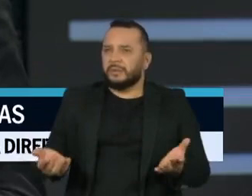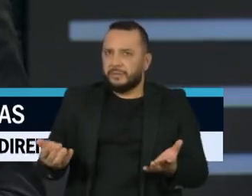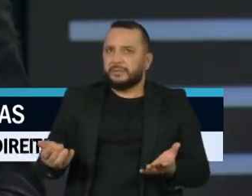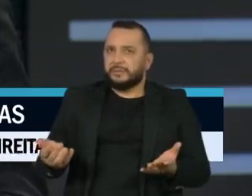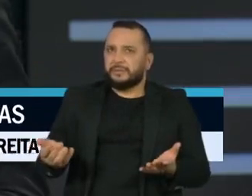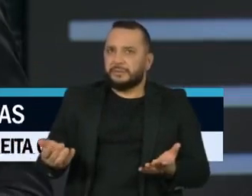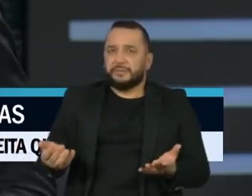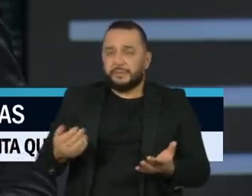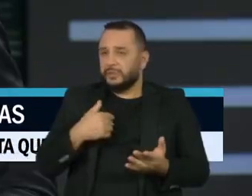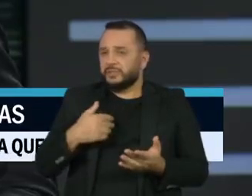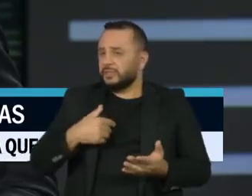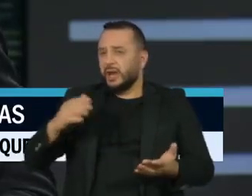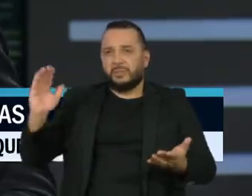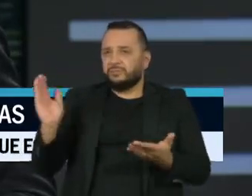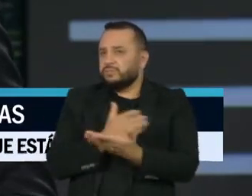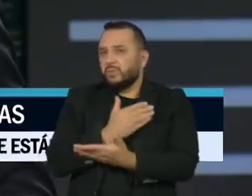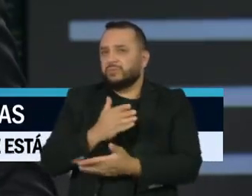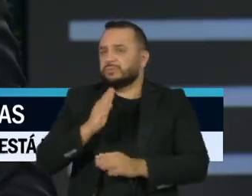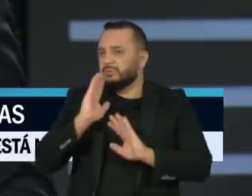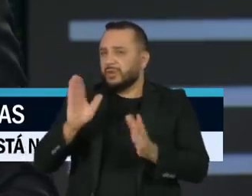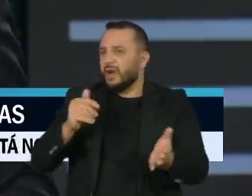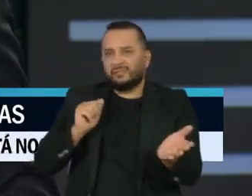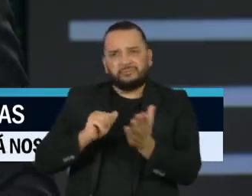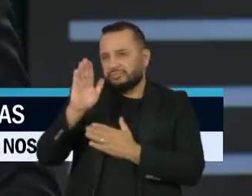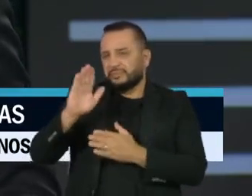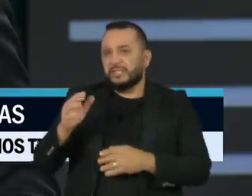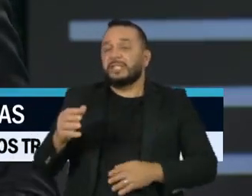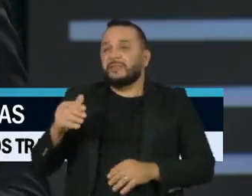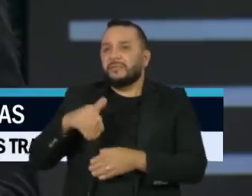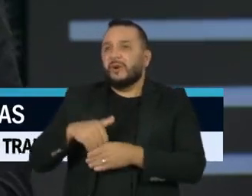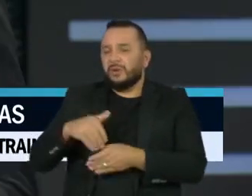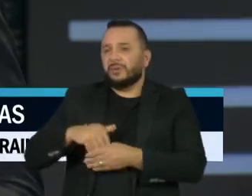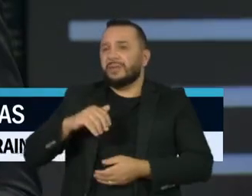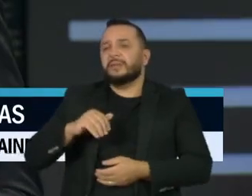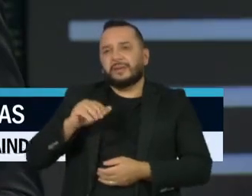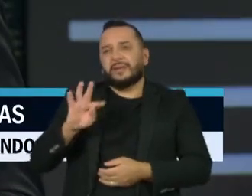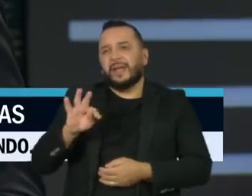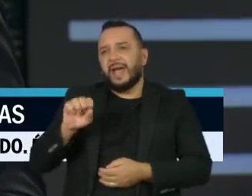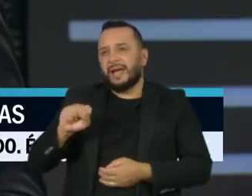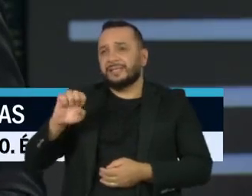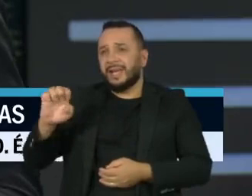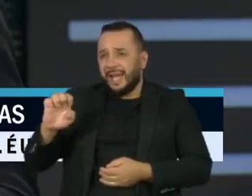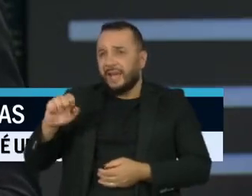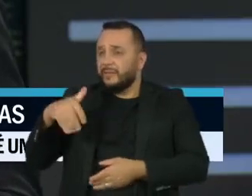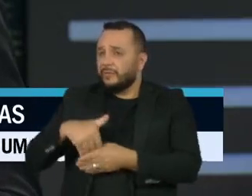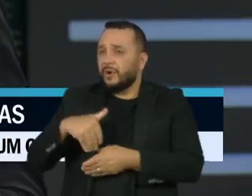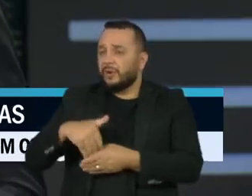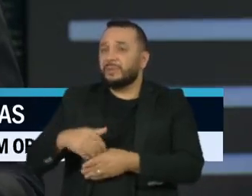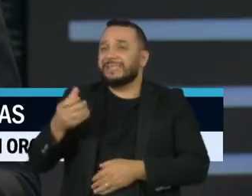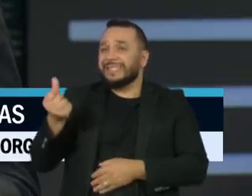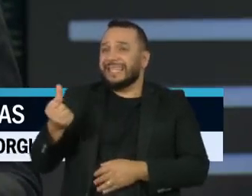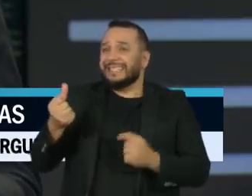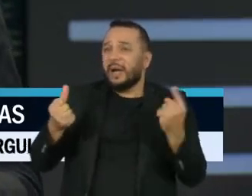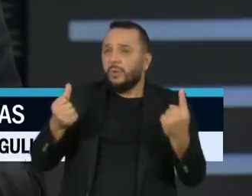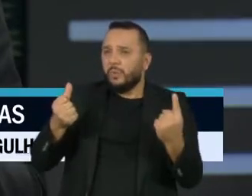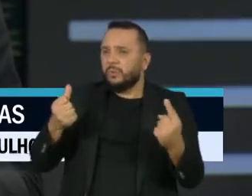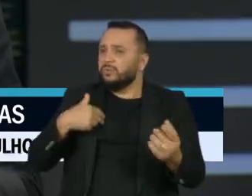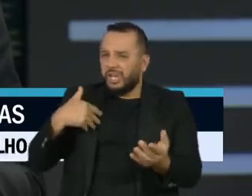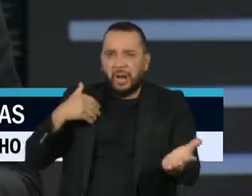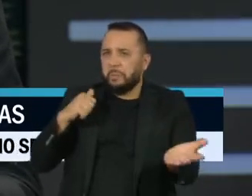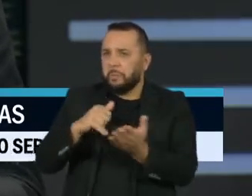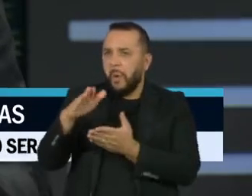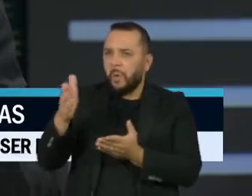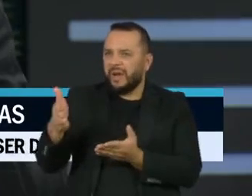A cassação aconteceu por 6-1 dos ministros do TSE. Isso foi uma clara ingerência, né, indevida, e certamente